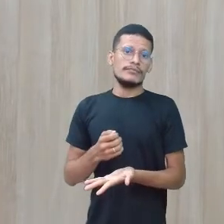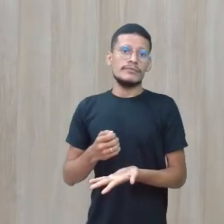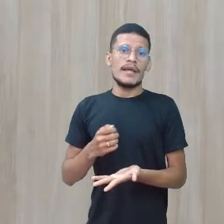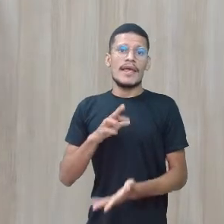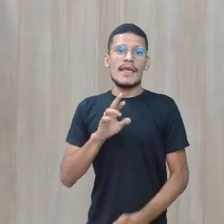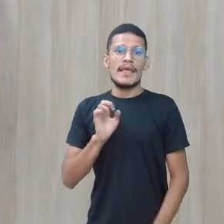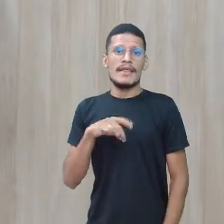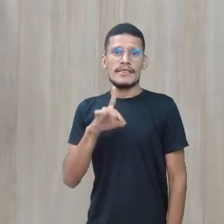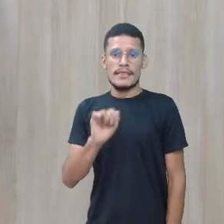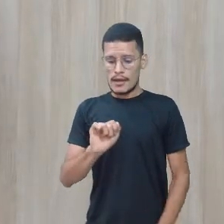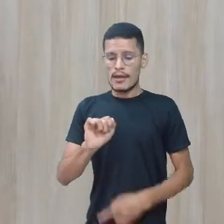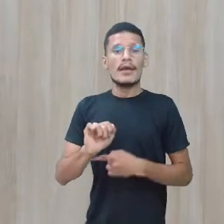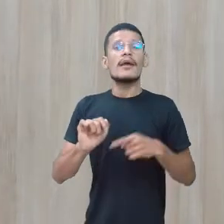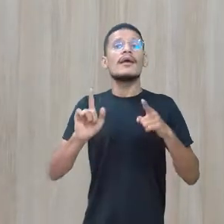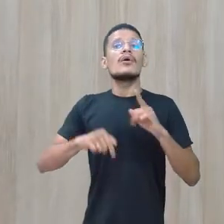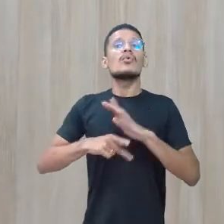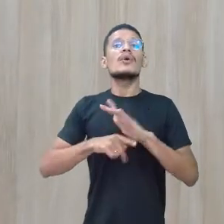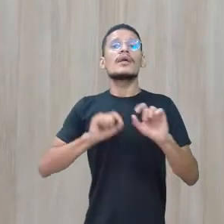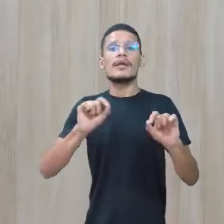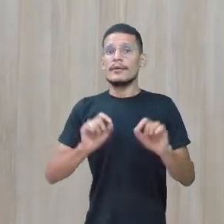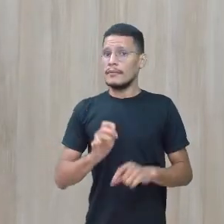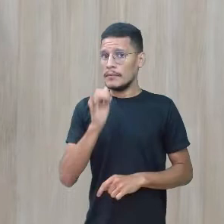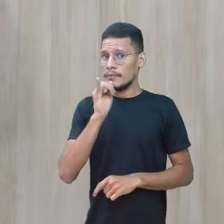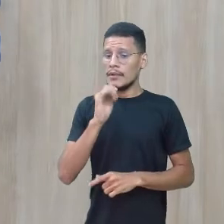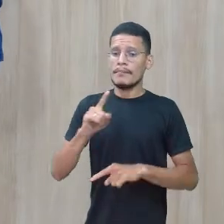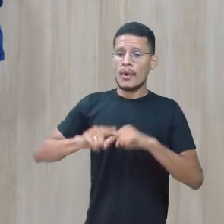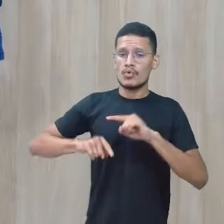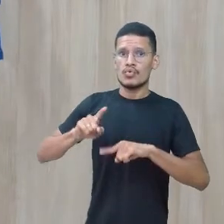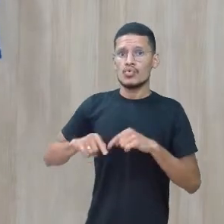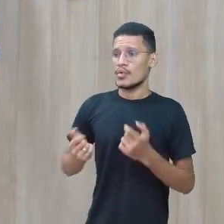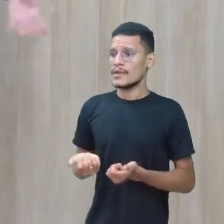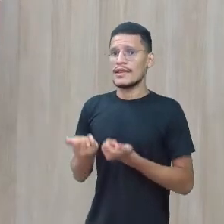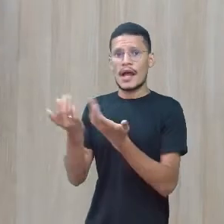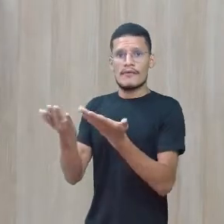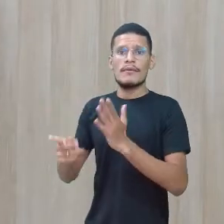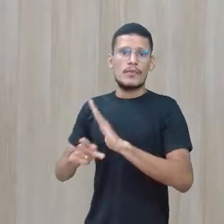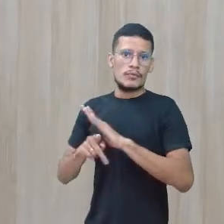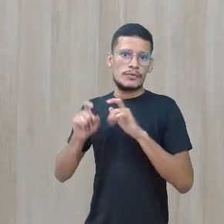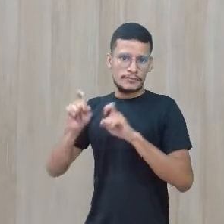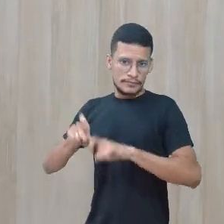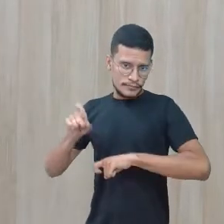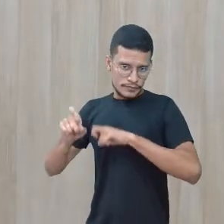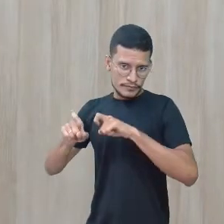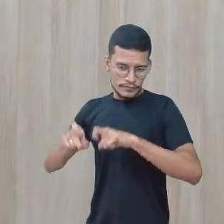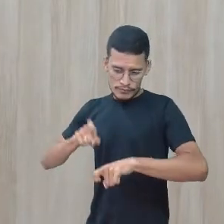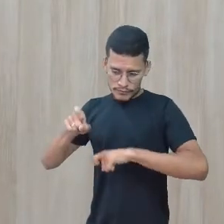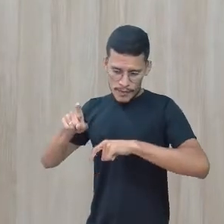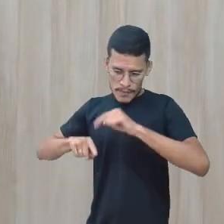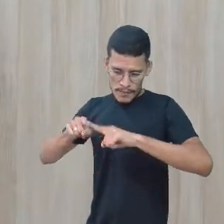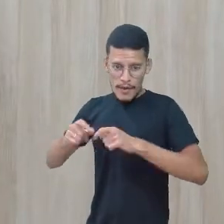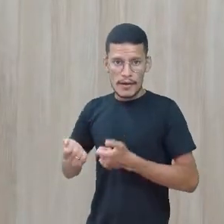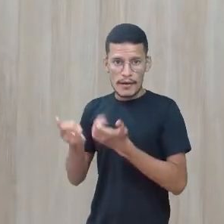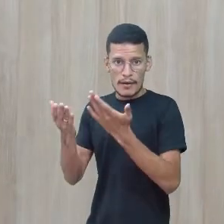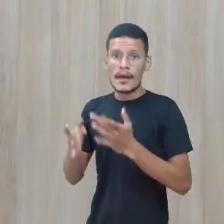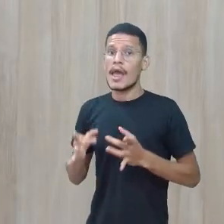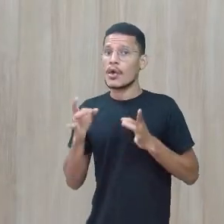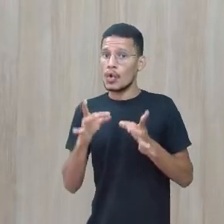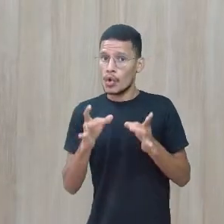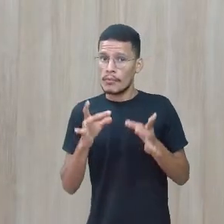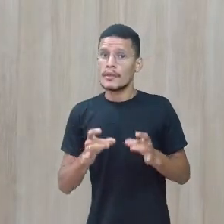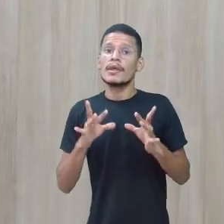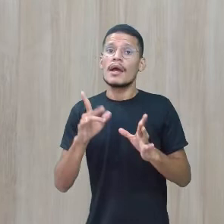A renda aqui, gente, se dava por meio, né, de produtos, né, cultivados. Vejam, a economia é